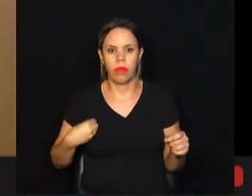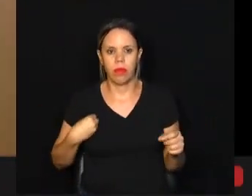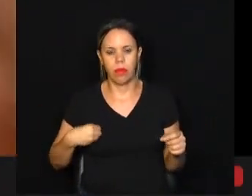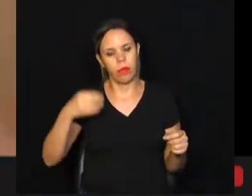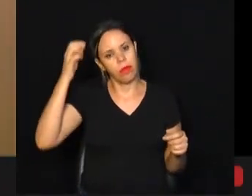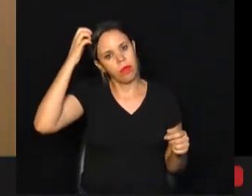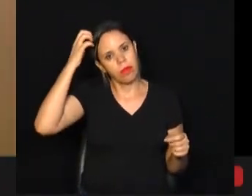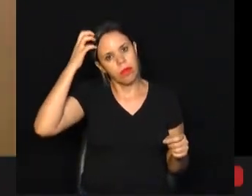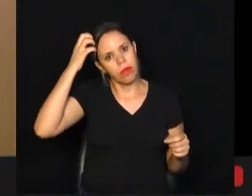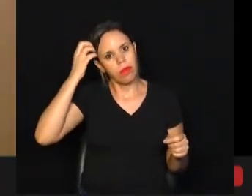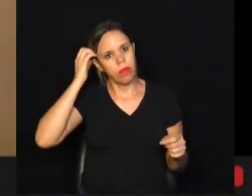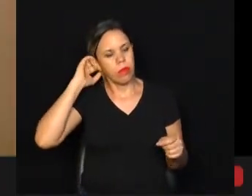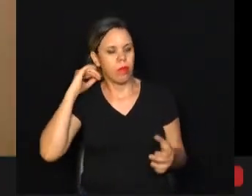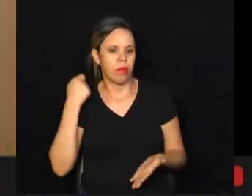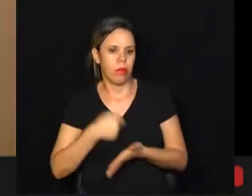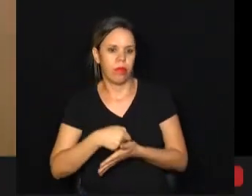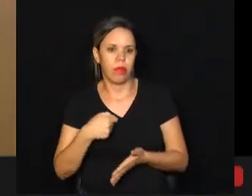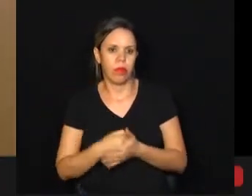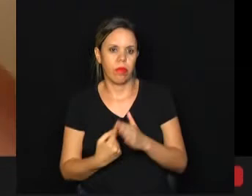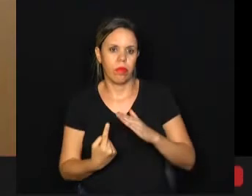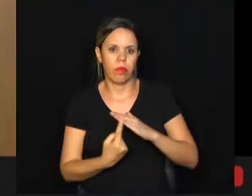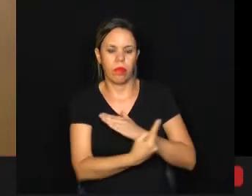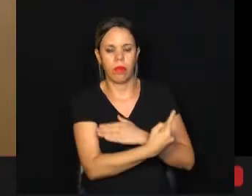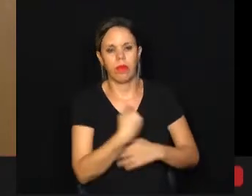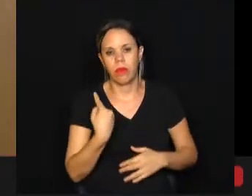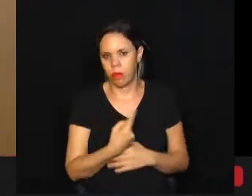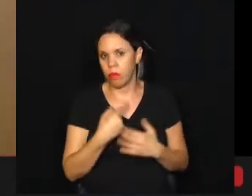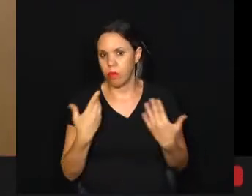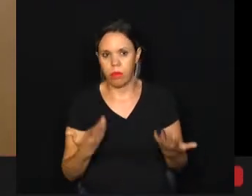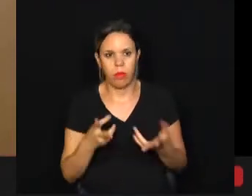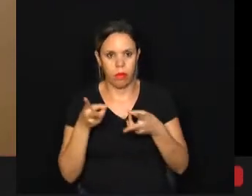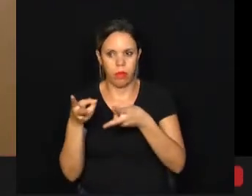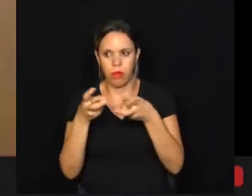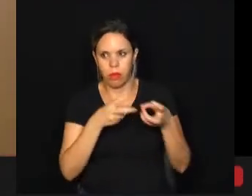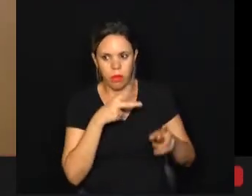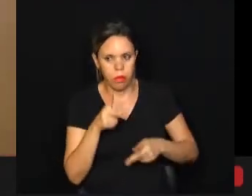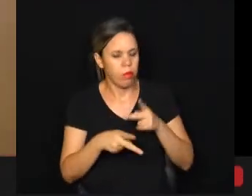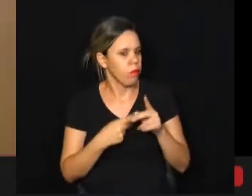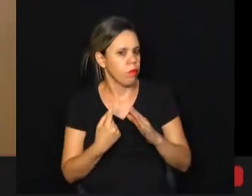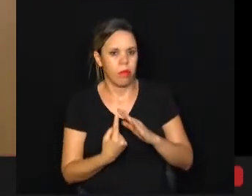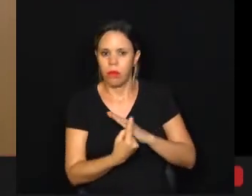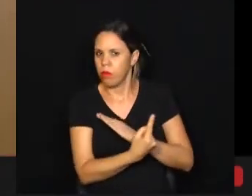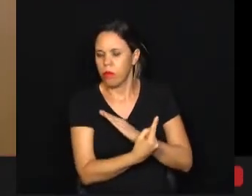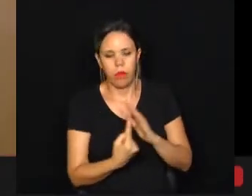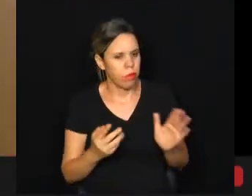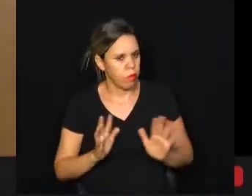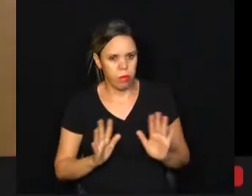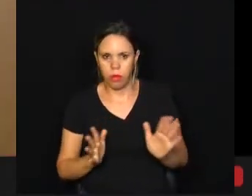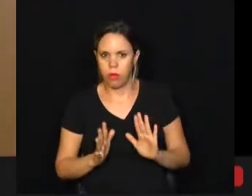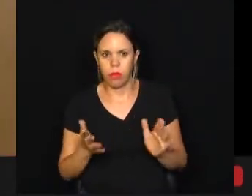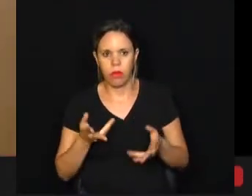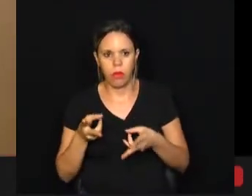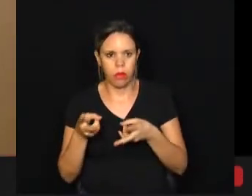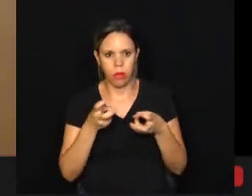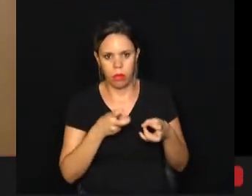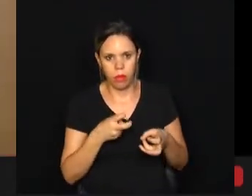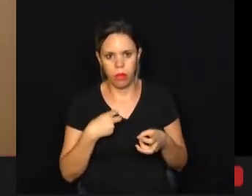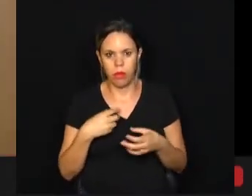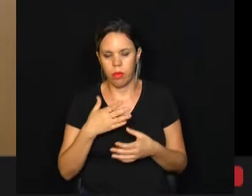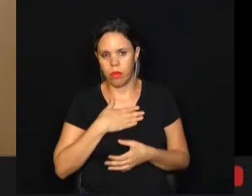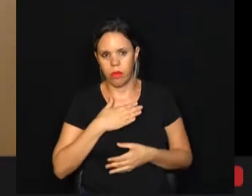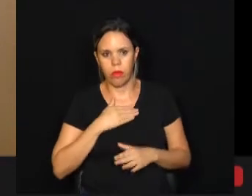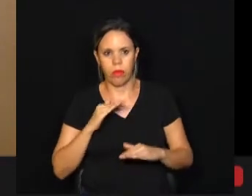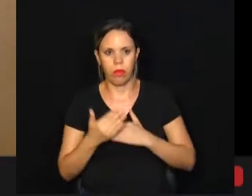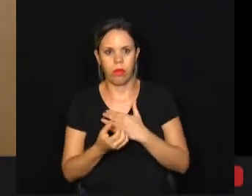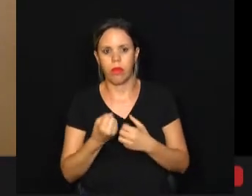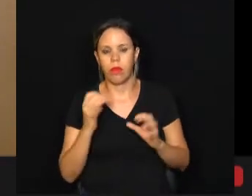vivendo obrigatoriamente o isolamento. E a gente vê que tem um monte de gente que não se isola. E a gente está vendo, e eu vejo no meu bairro,